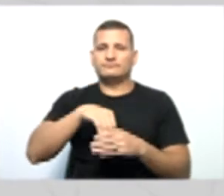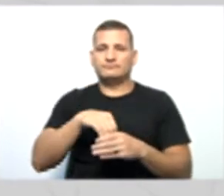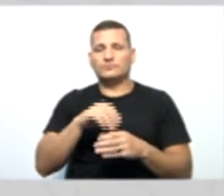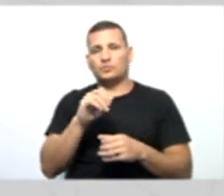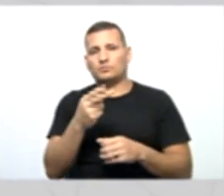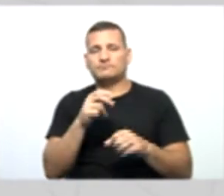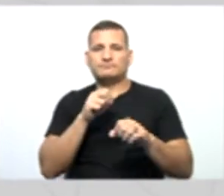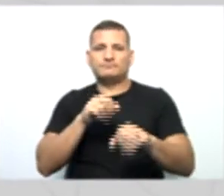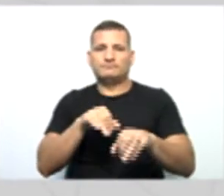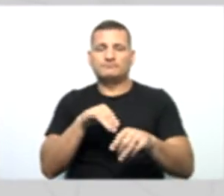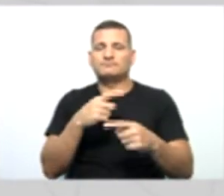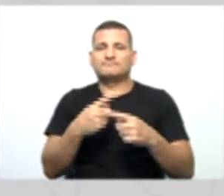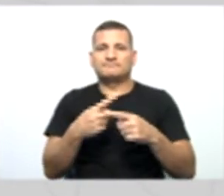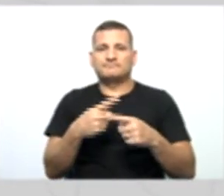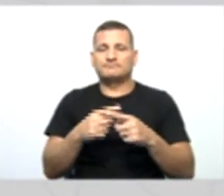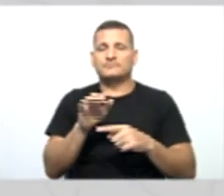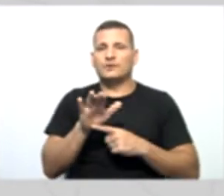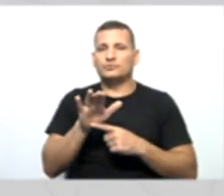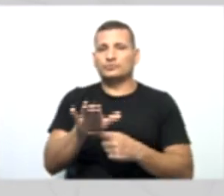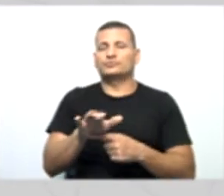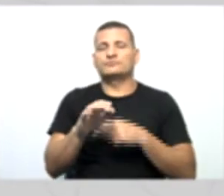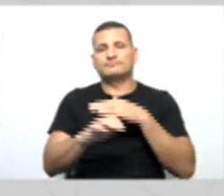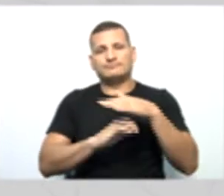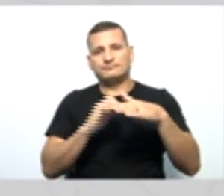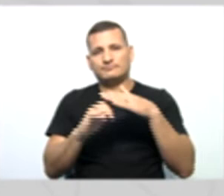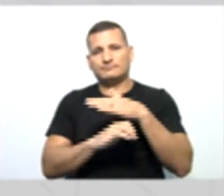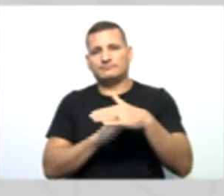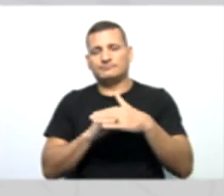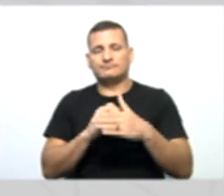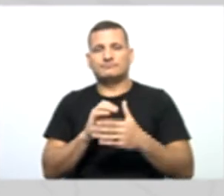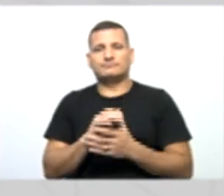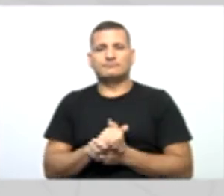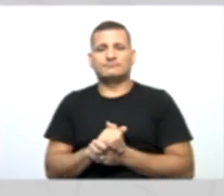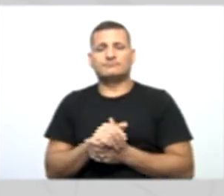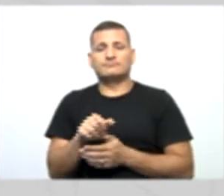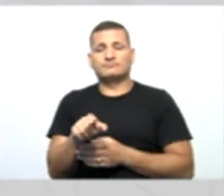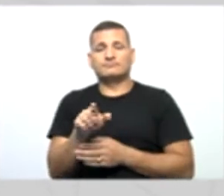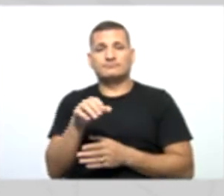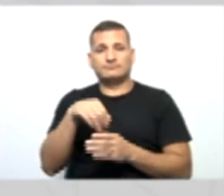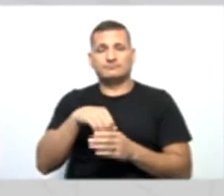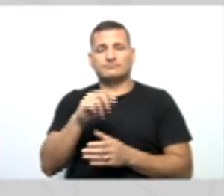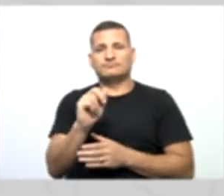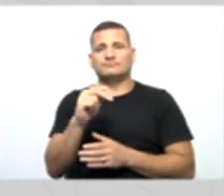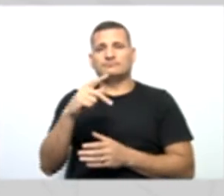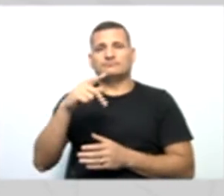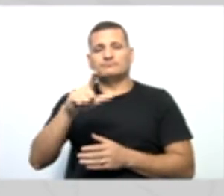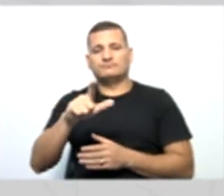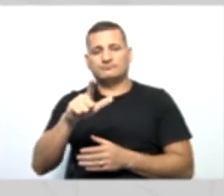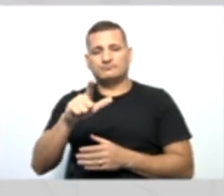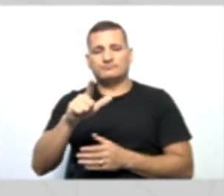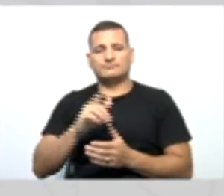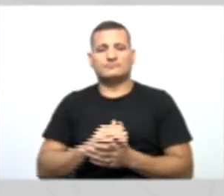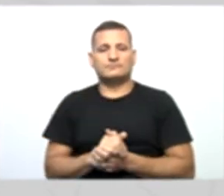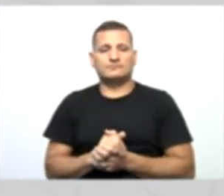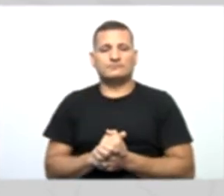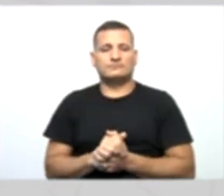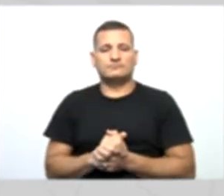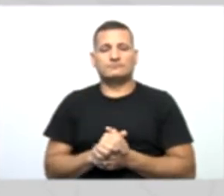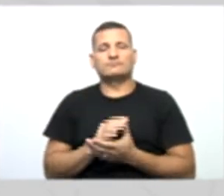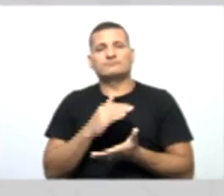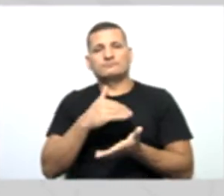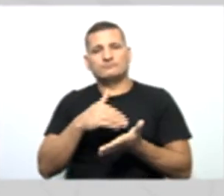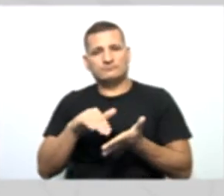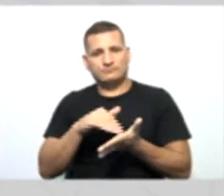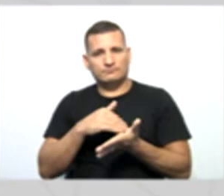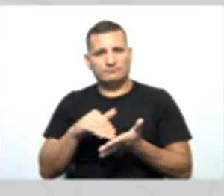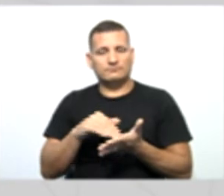porque isso ajuda os empreendedores que fazem parte desse arranjo produtivo local. Então a gente tem